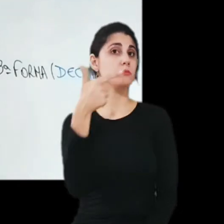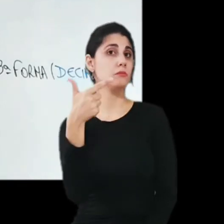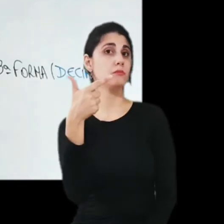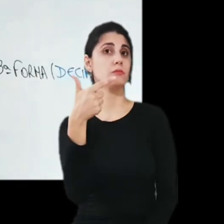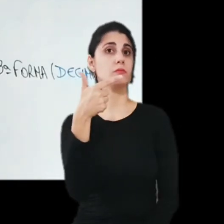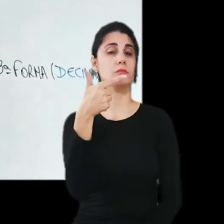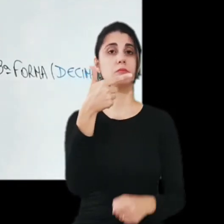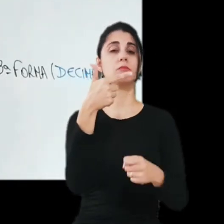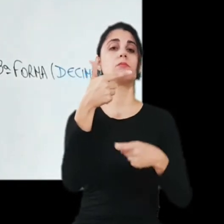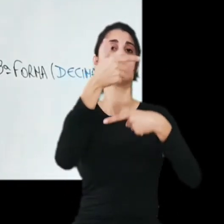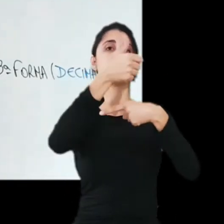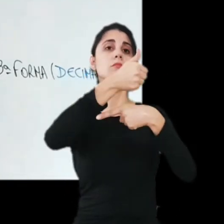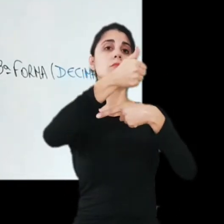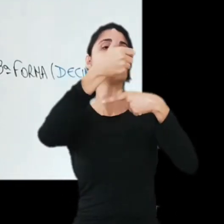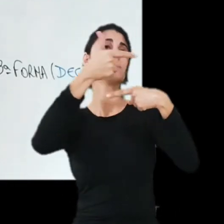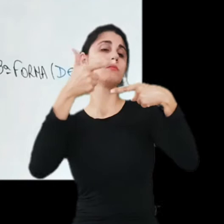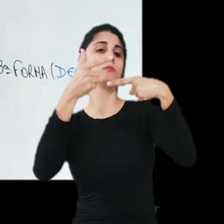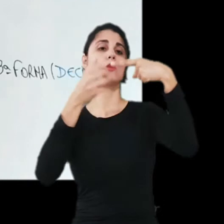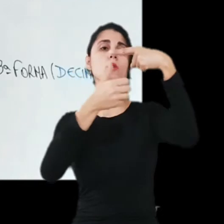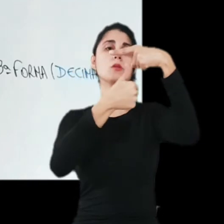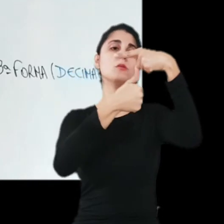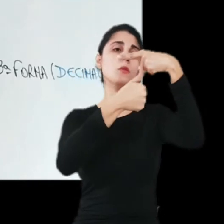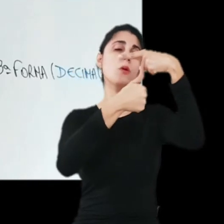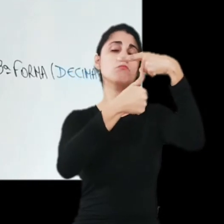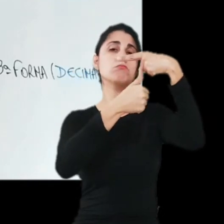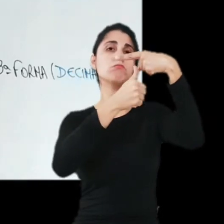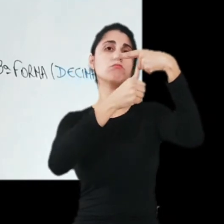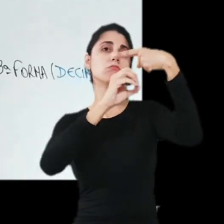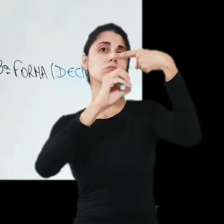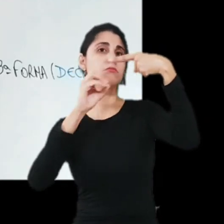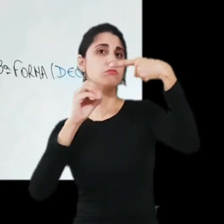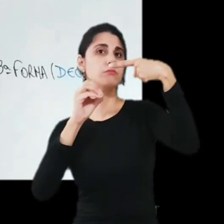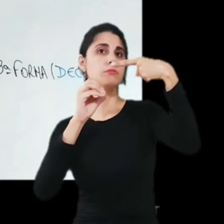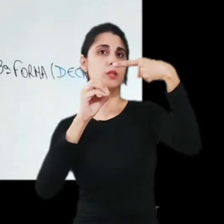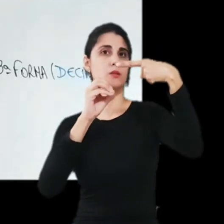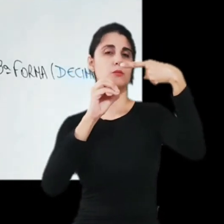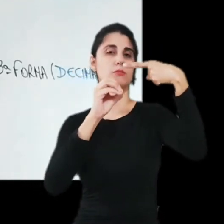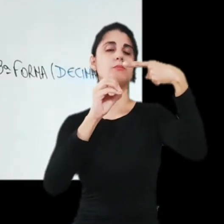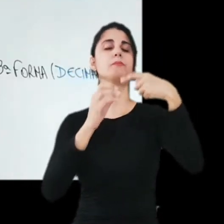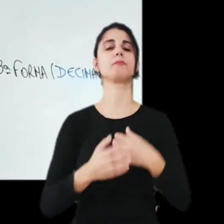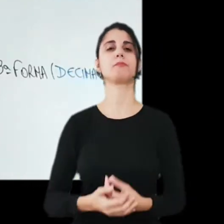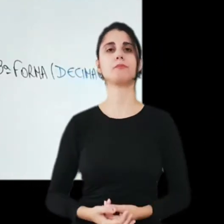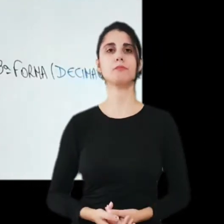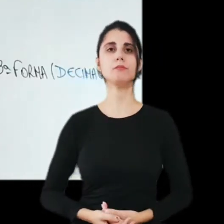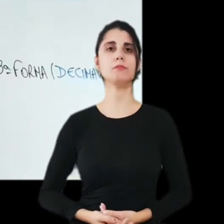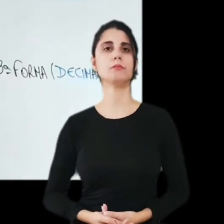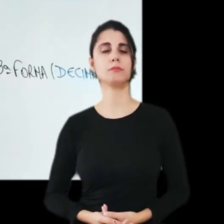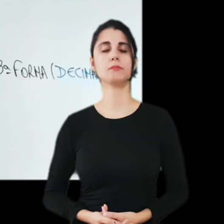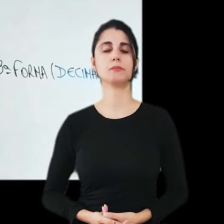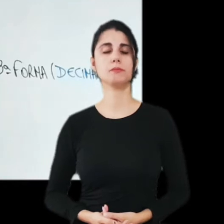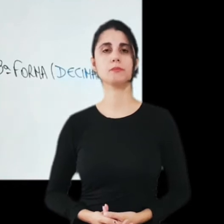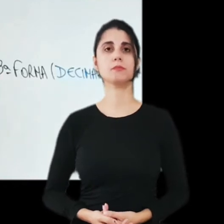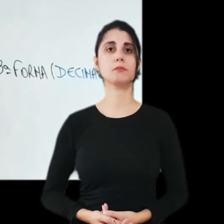por 1000. Andamos uma casa no numerador e colocamos um zero no